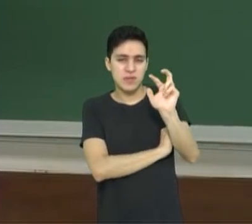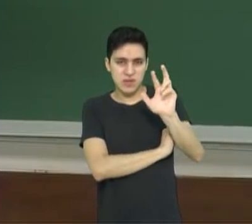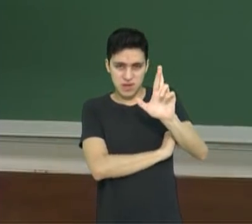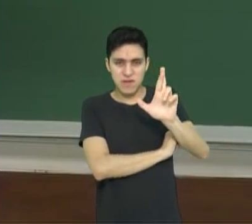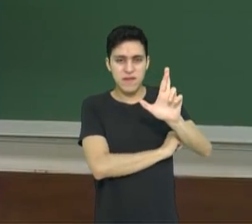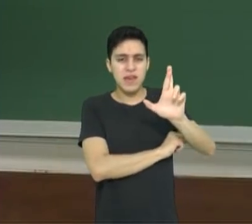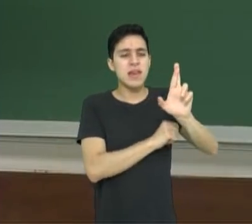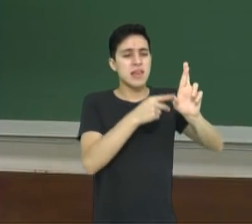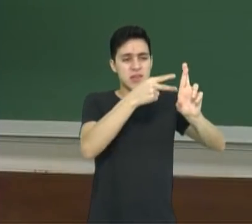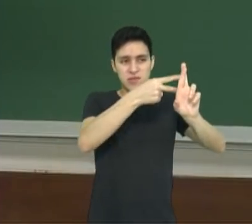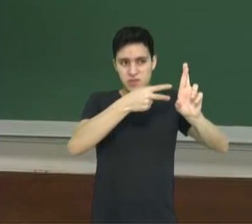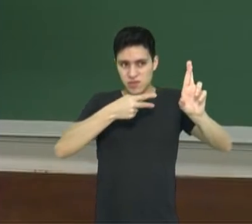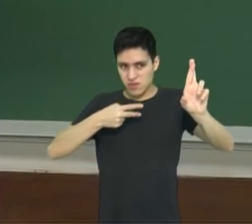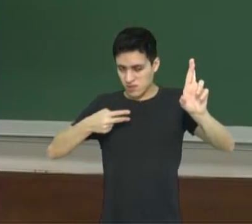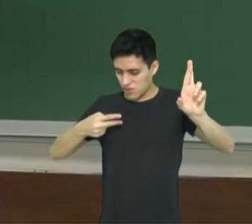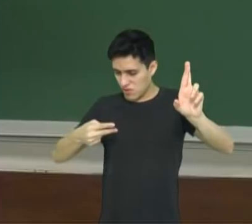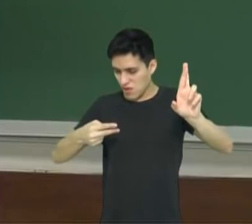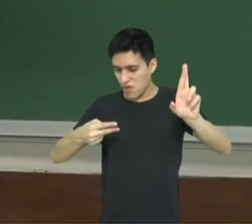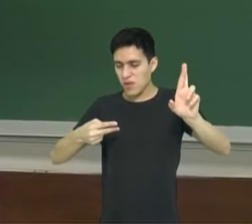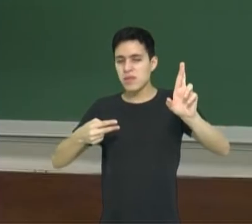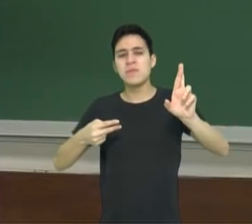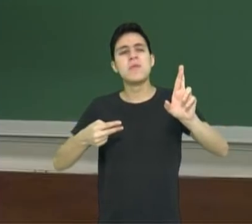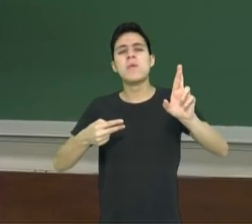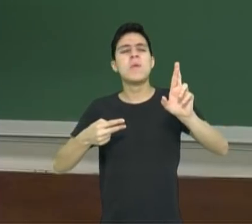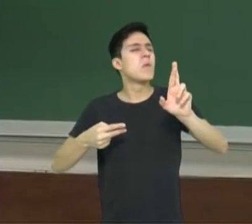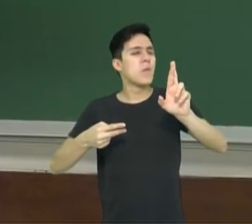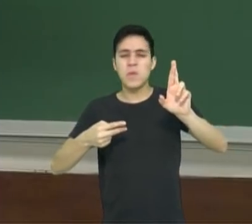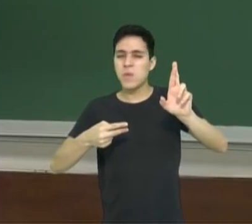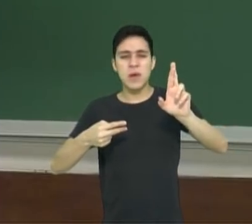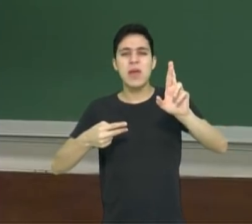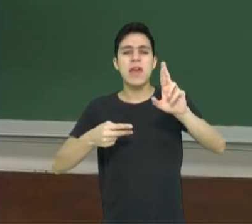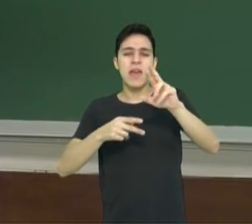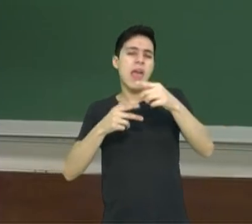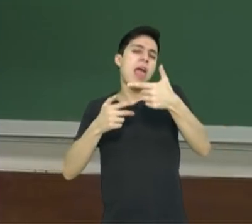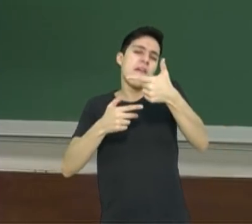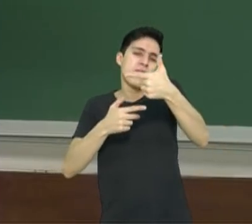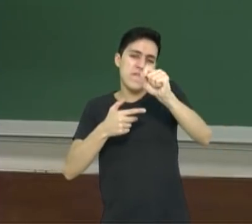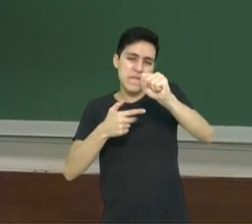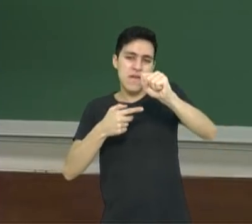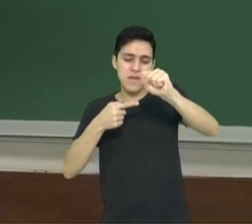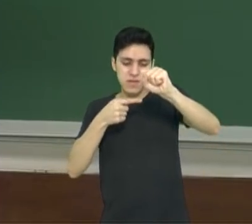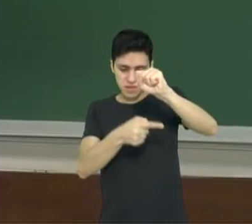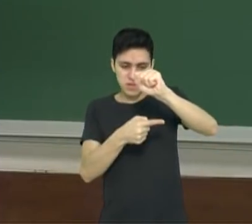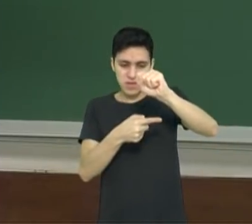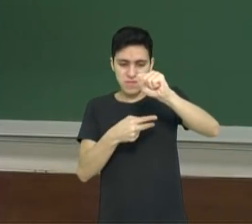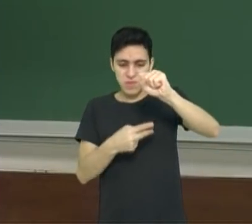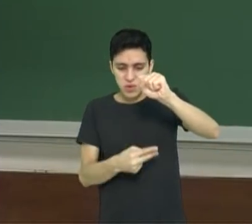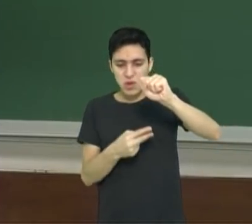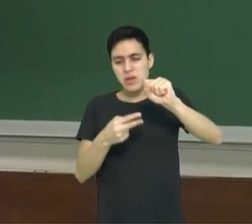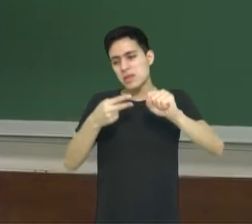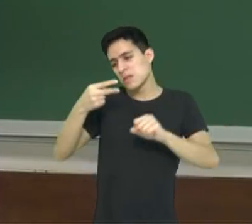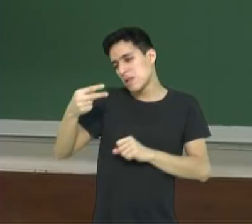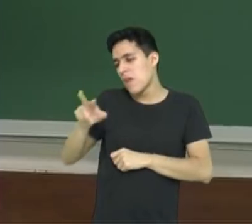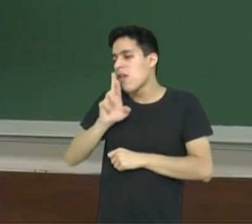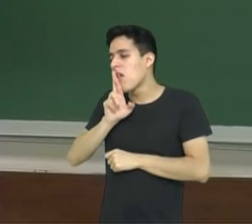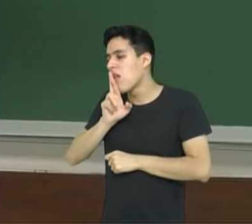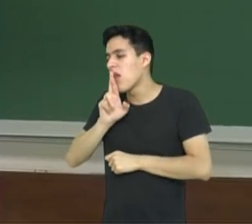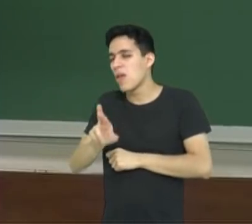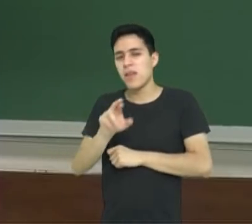inversa da multiplicação, divisão. Então, o 2 vai passar dividindo. 28 dividido por